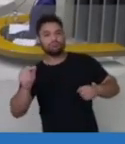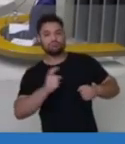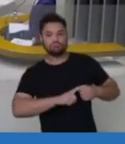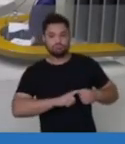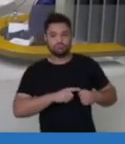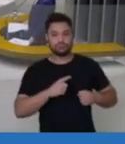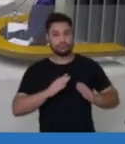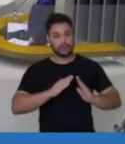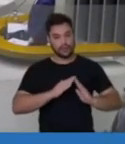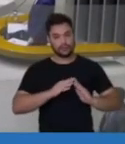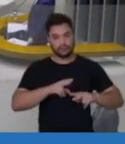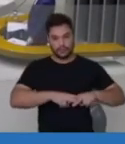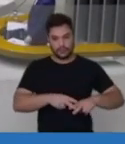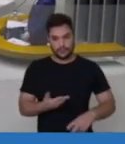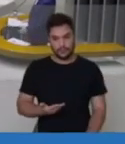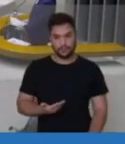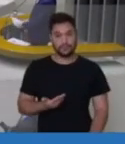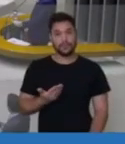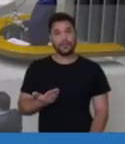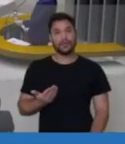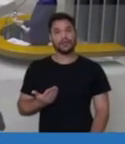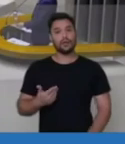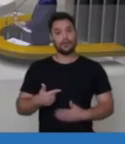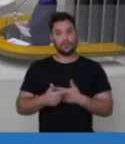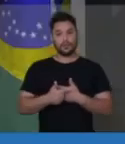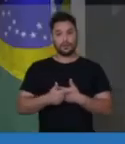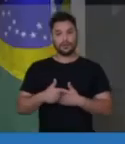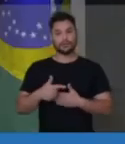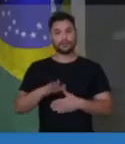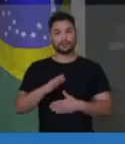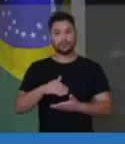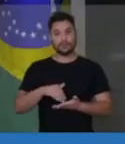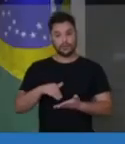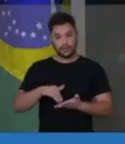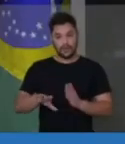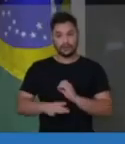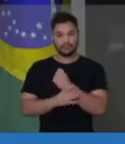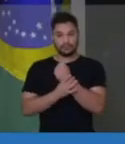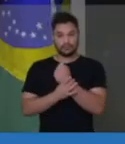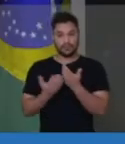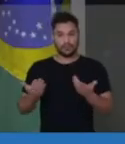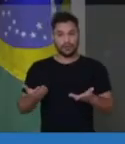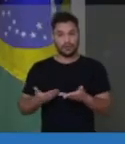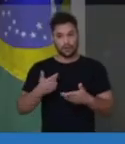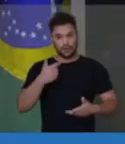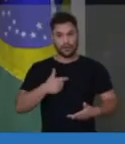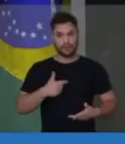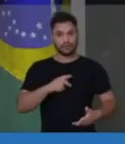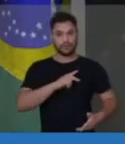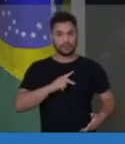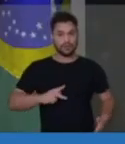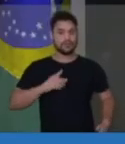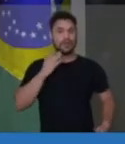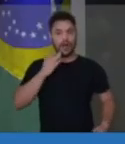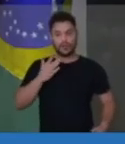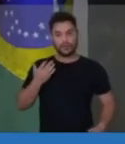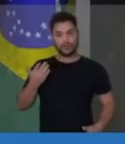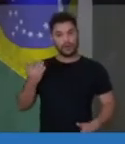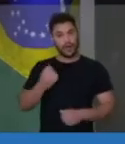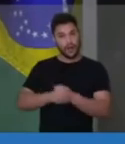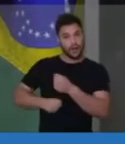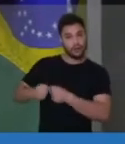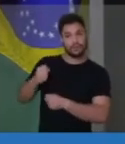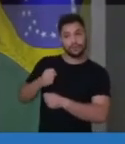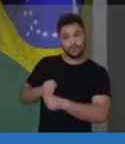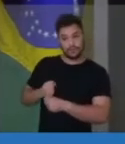penitenciárias. Estou exercendo temporariamente a função como secretário de Estado de Segurança Pública e num compromisso do presidente Arthur Lira na legislatura